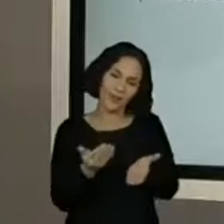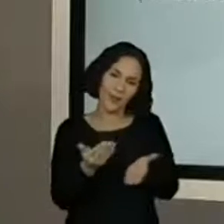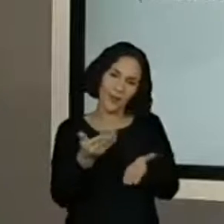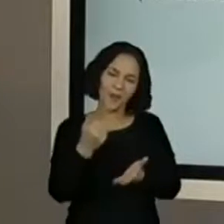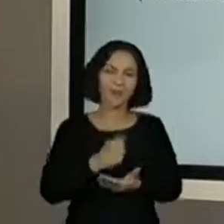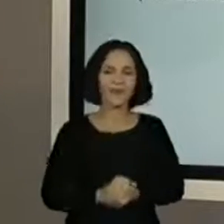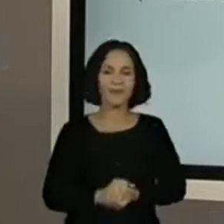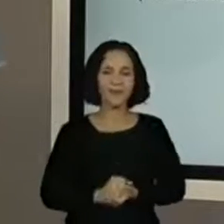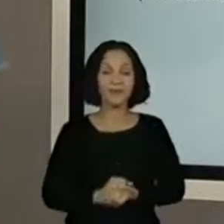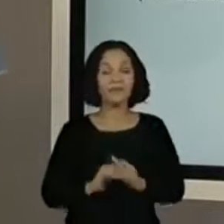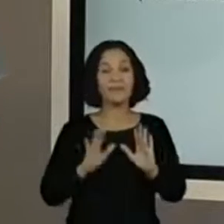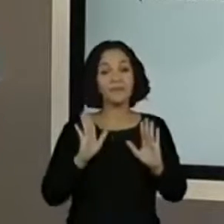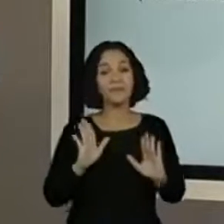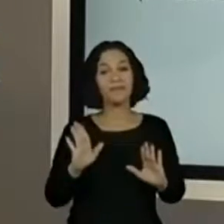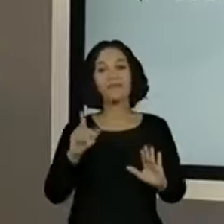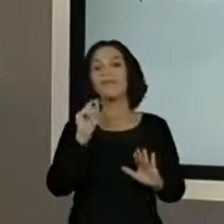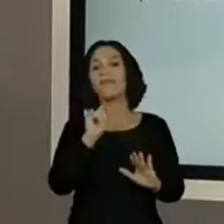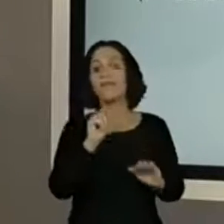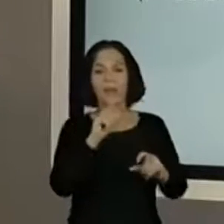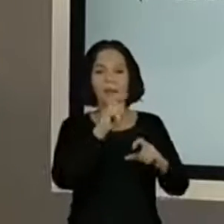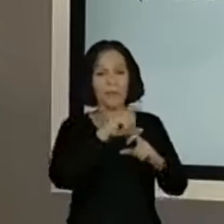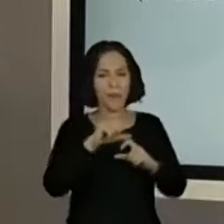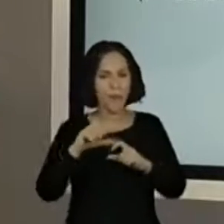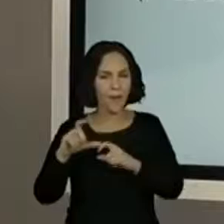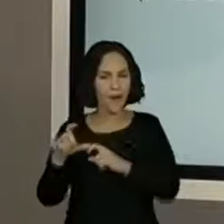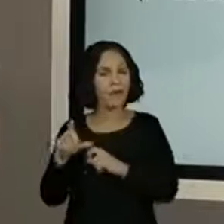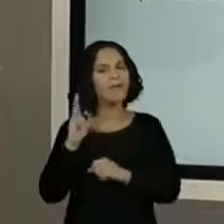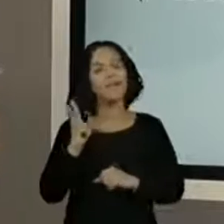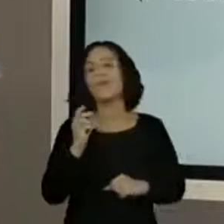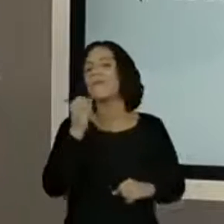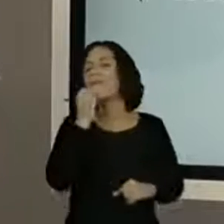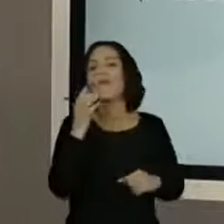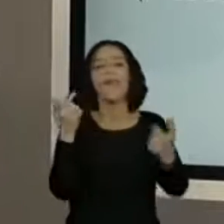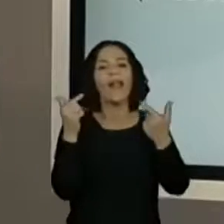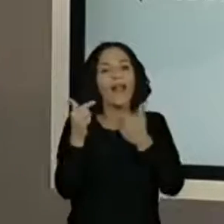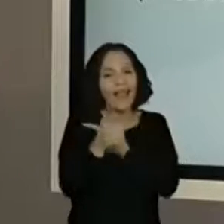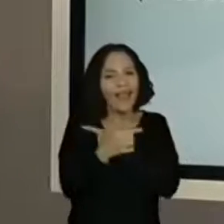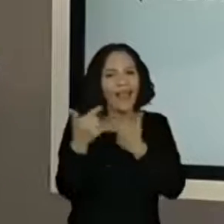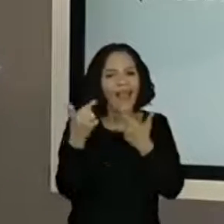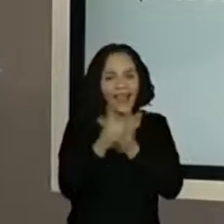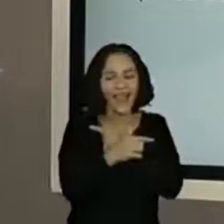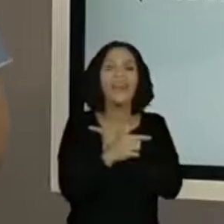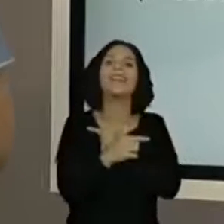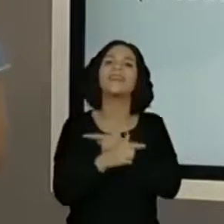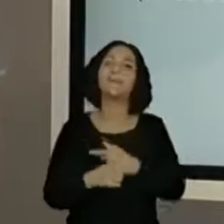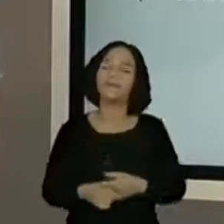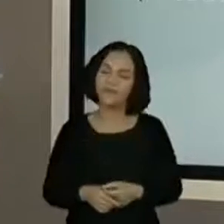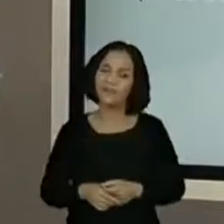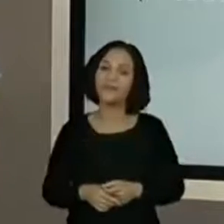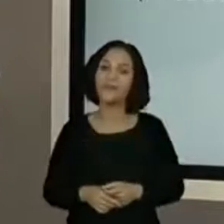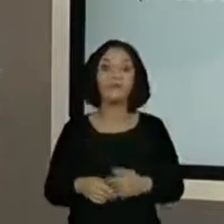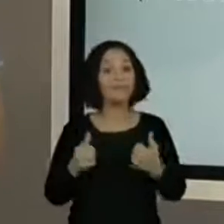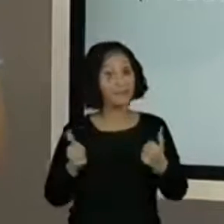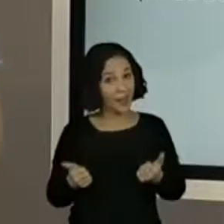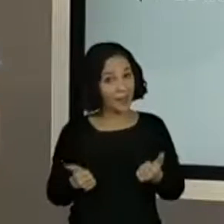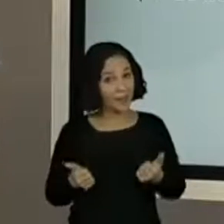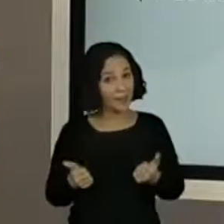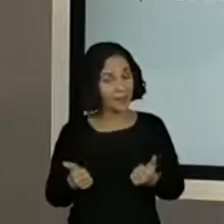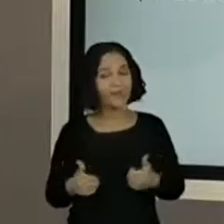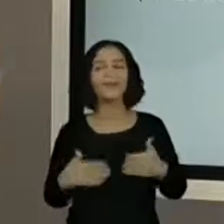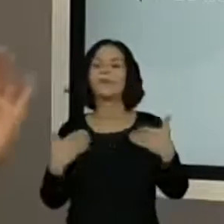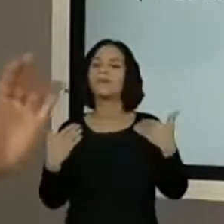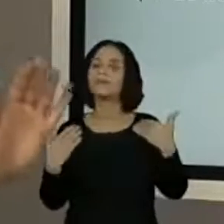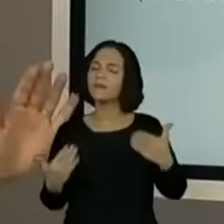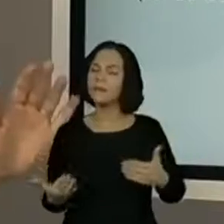gente... Na certa, vai ter uma risada no final, porque sempre tem umas tiradas muito boas. Tudo bem, então? E aí a gente